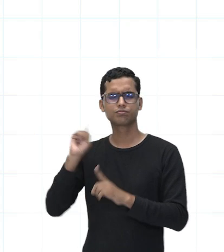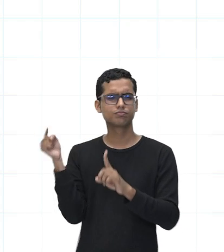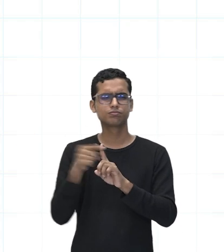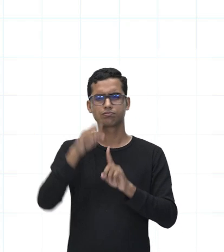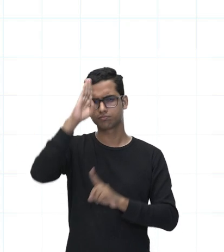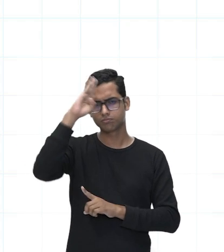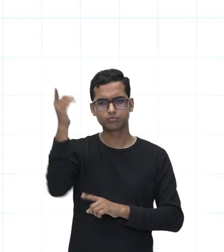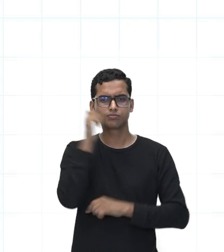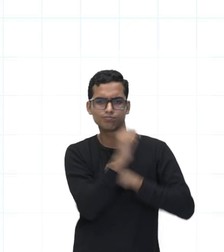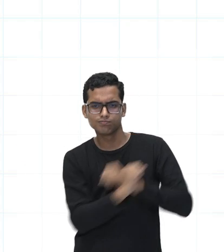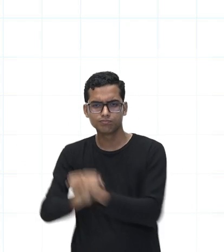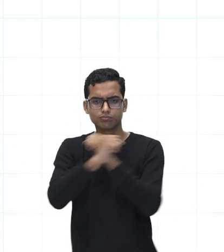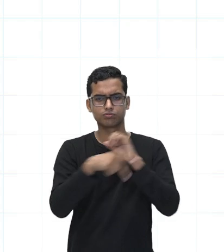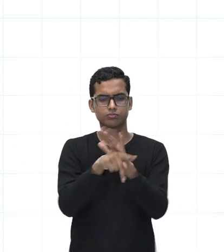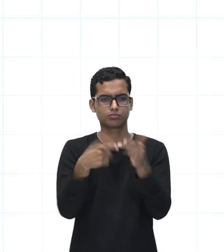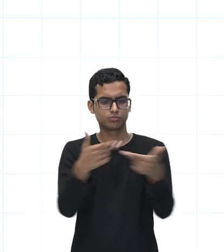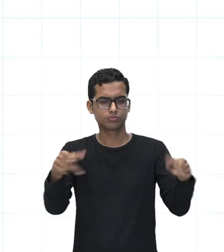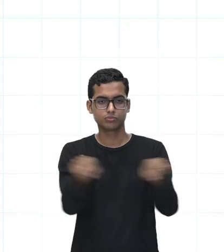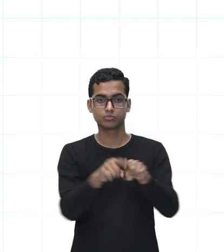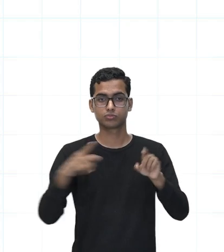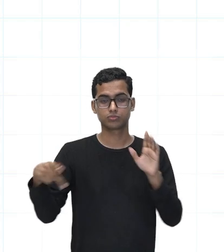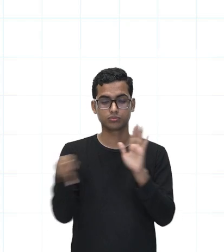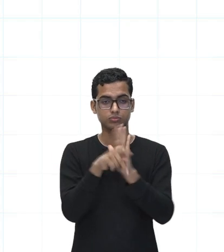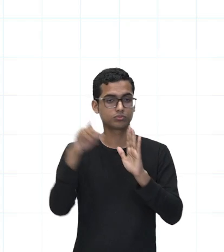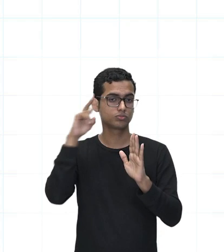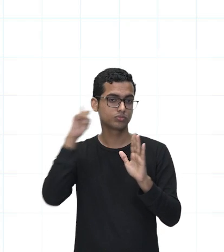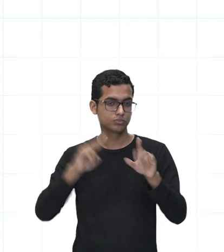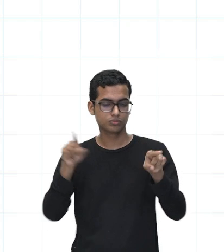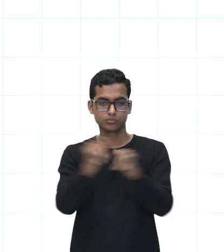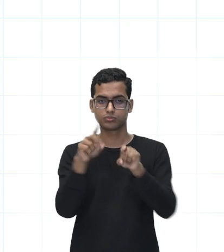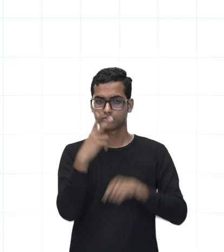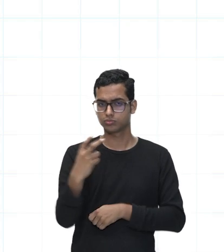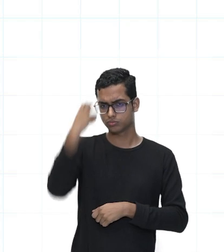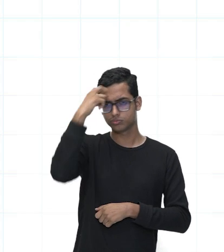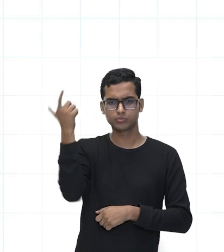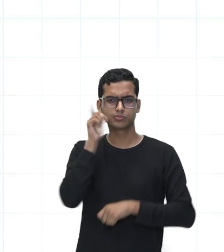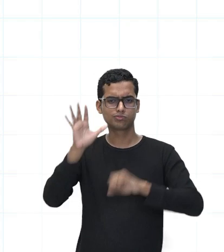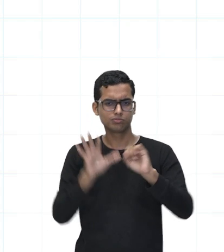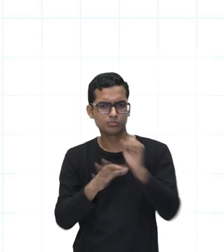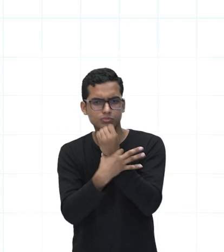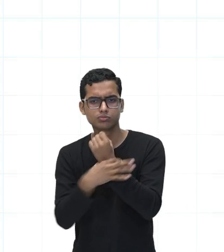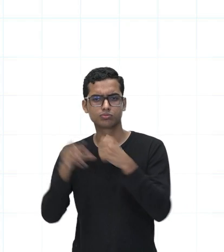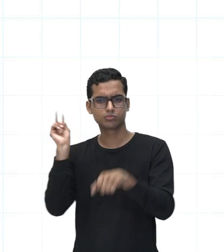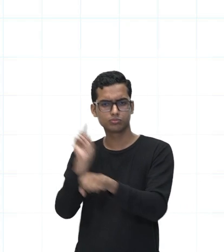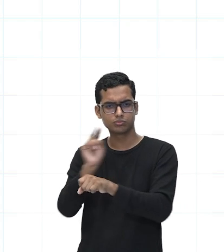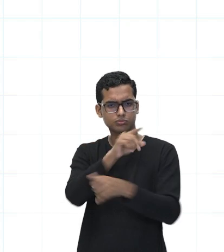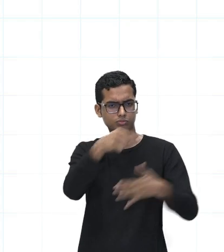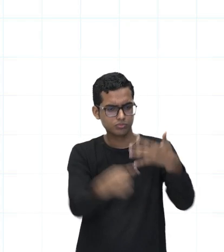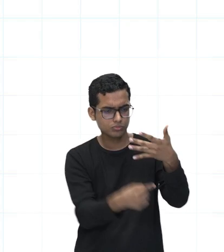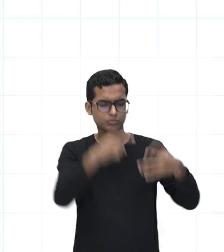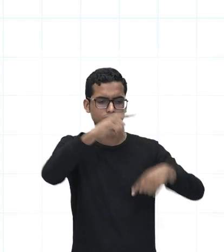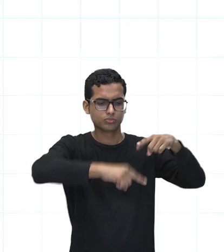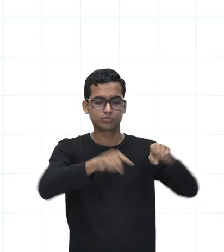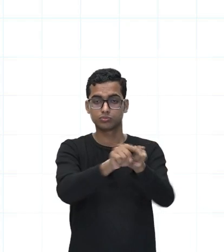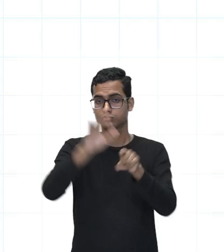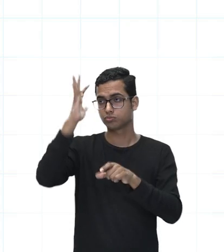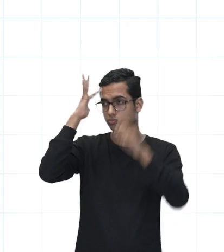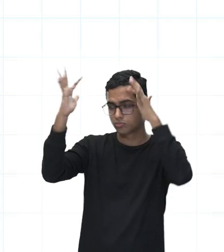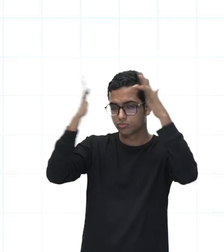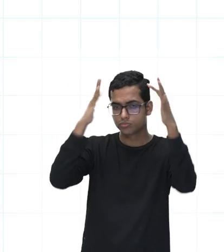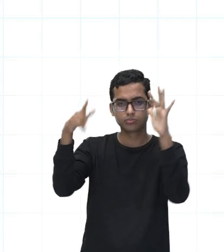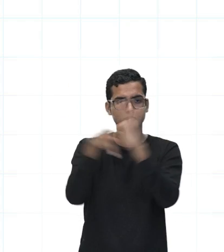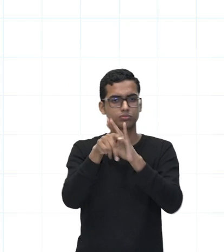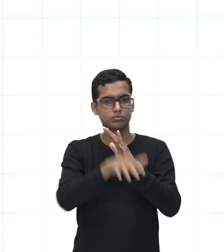os bens históricos e culturais do país, além de assegurar a conservação dos elementos materiais e